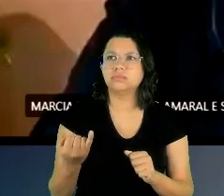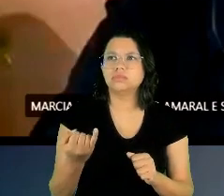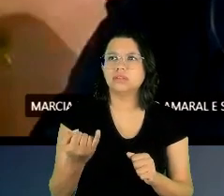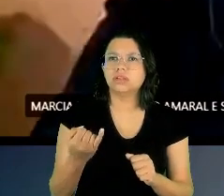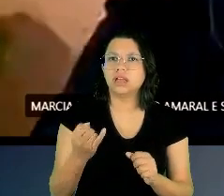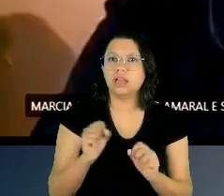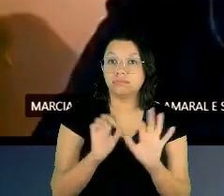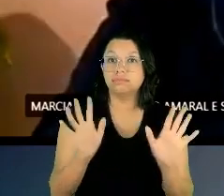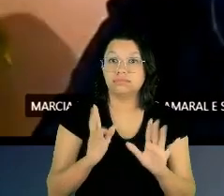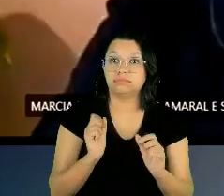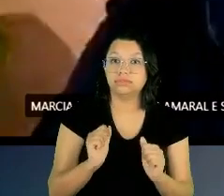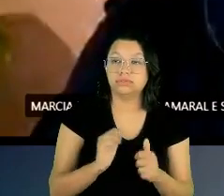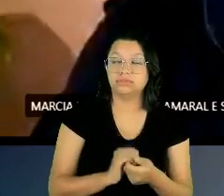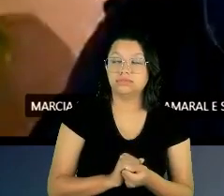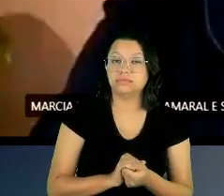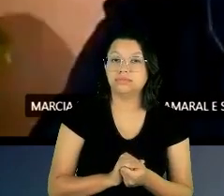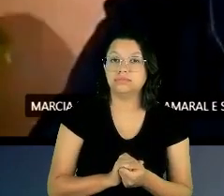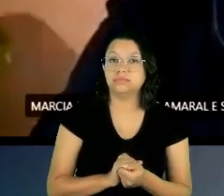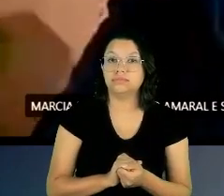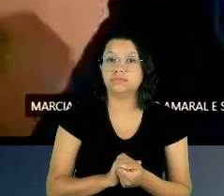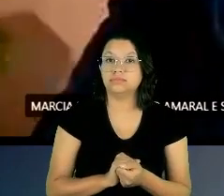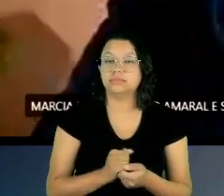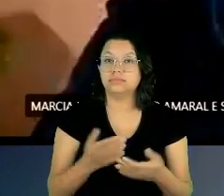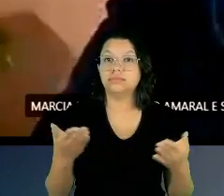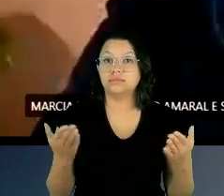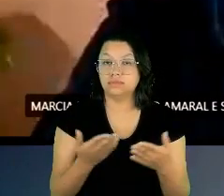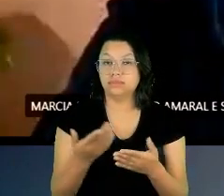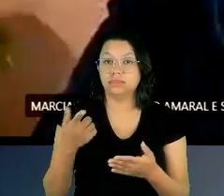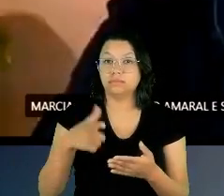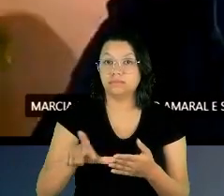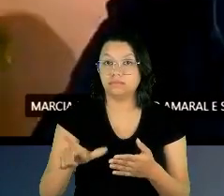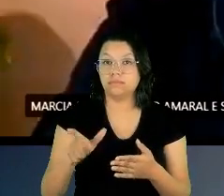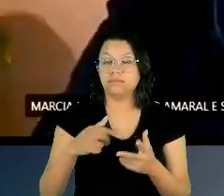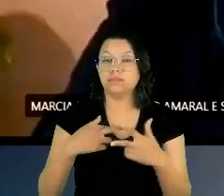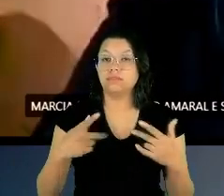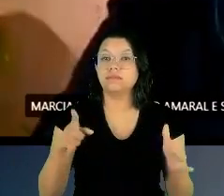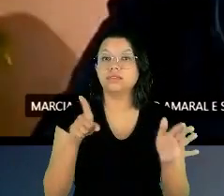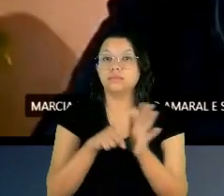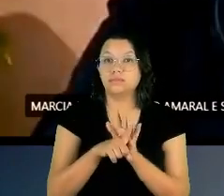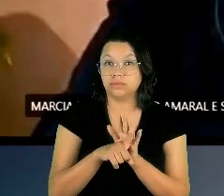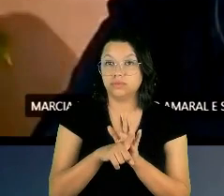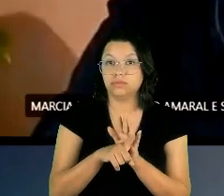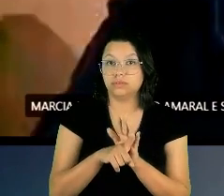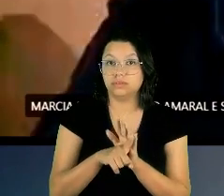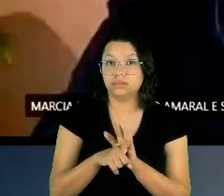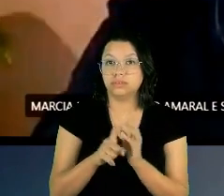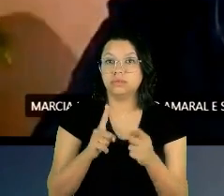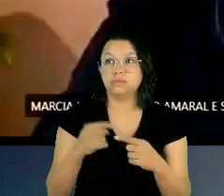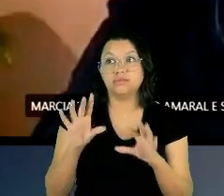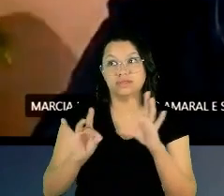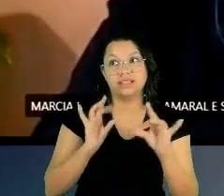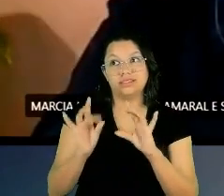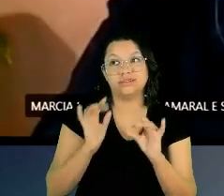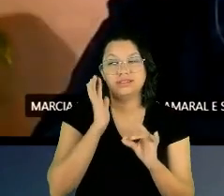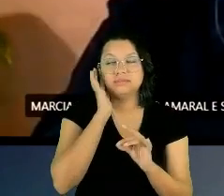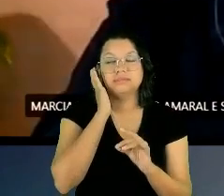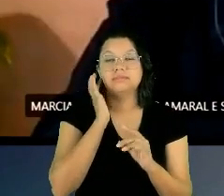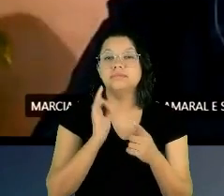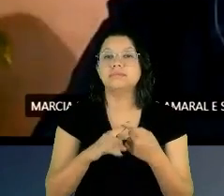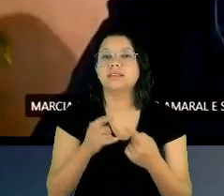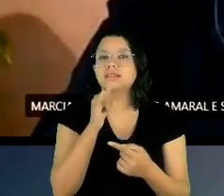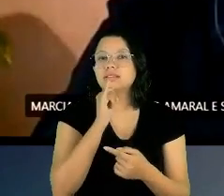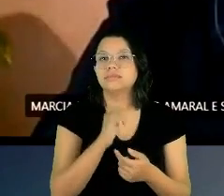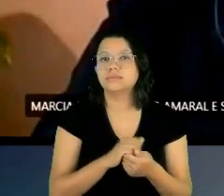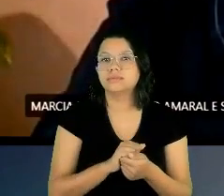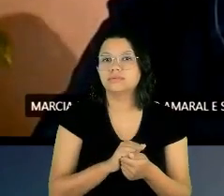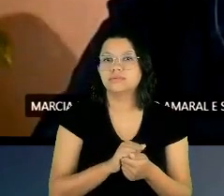Eu posso aproveitar? Claro, claro. Pergunta, porque isso era uma outra coisa que eu queria perguntar, e aí eu tive que selecionar,